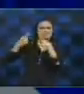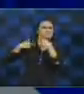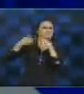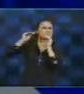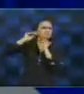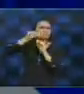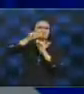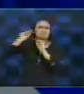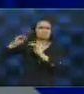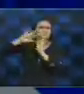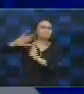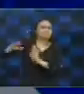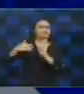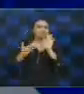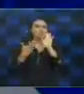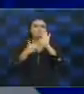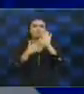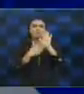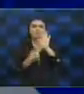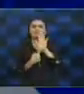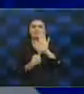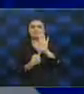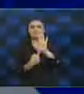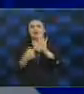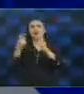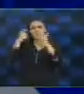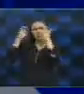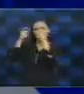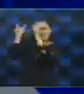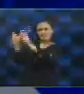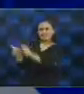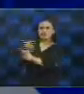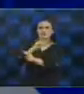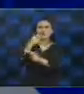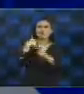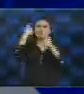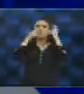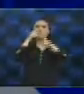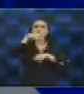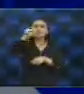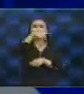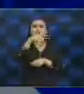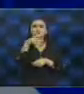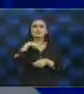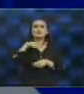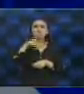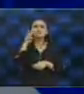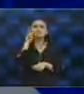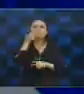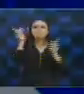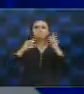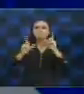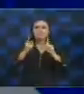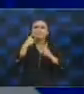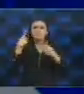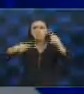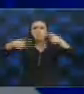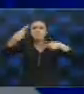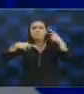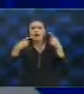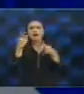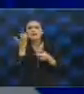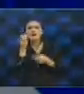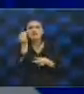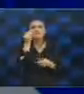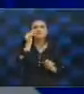Fiz, porque eu não estou preocupado tanto com ele. Estou preocupado, sim, com quem está me ouvindo, com quem está diante da televisão a uma hora dessas,